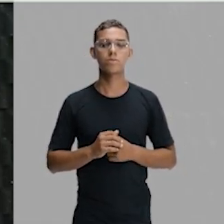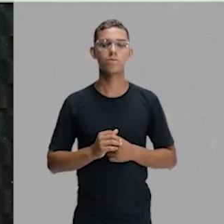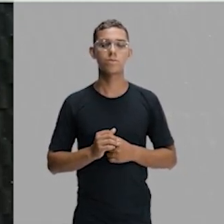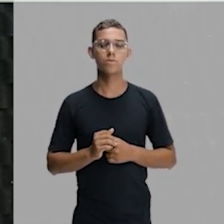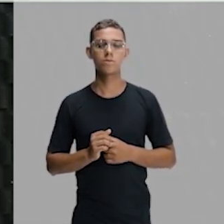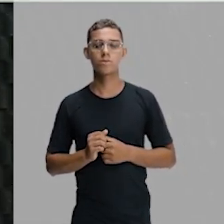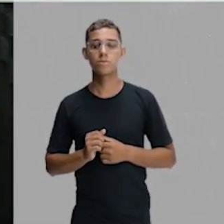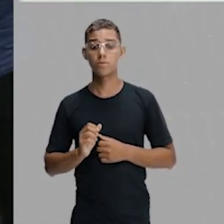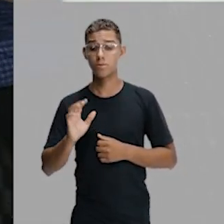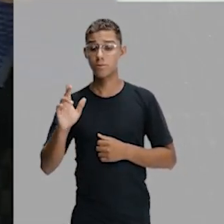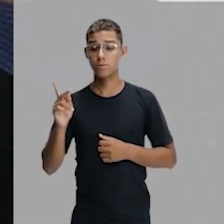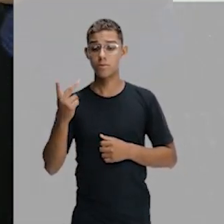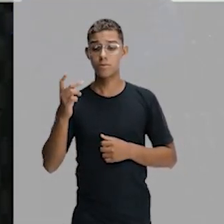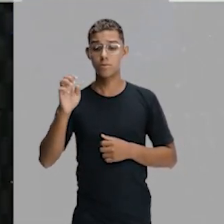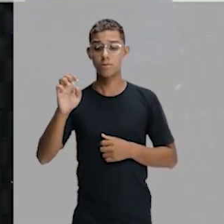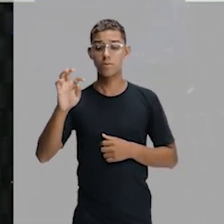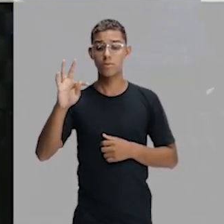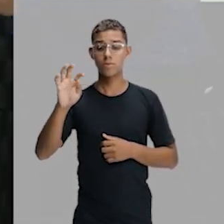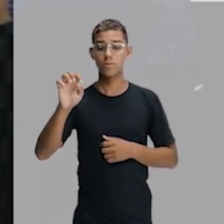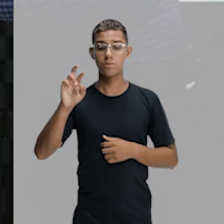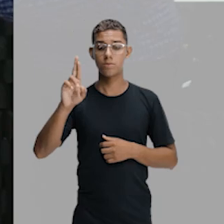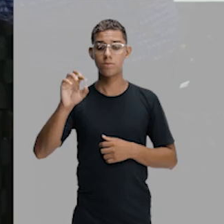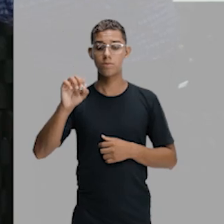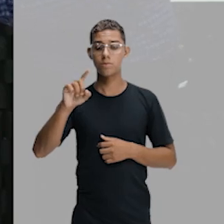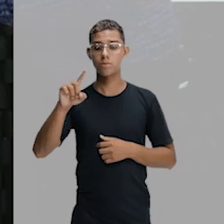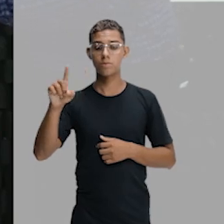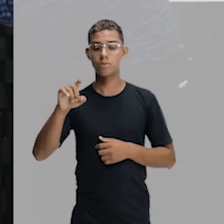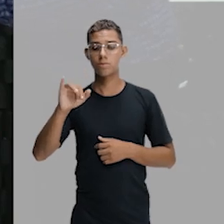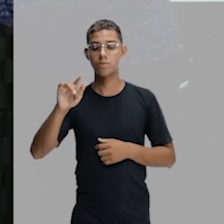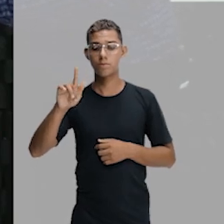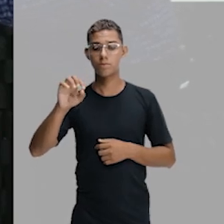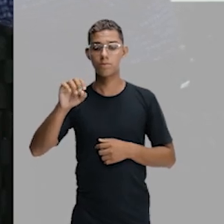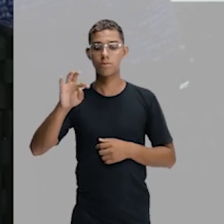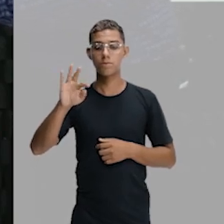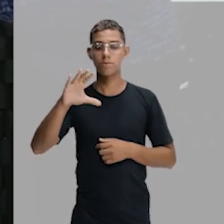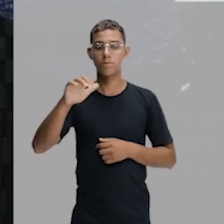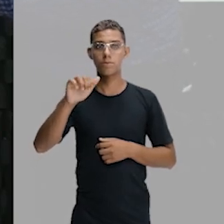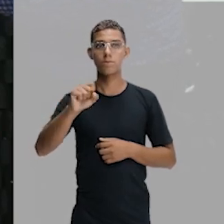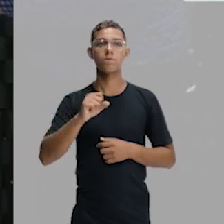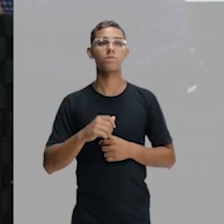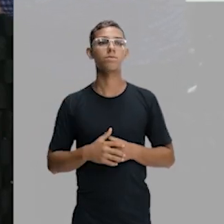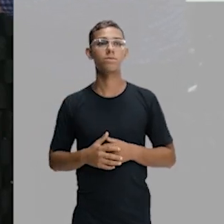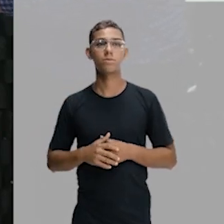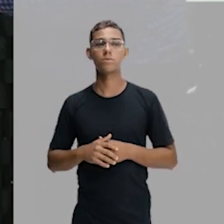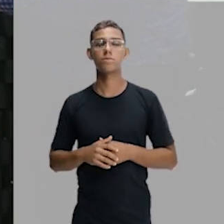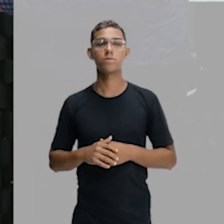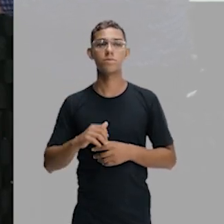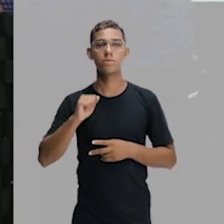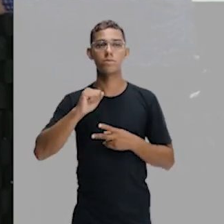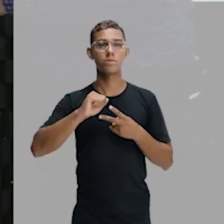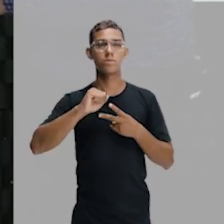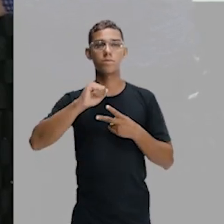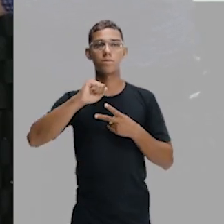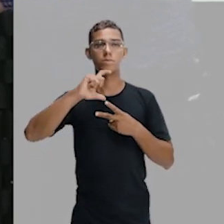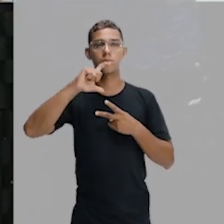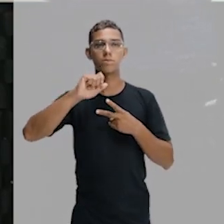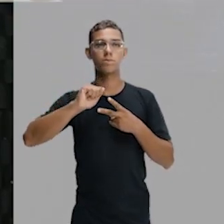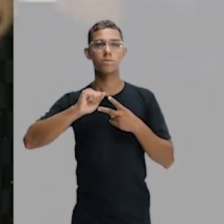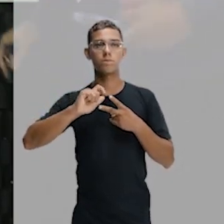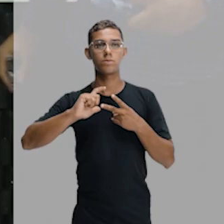altas heterozigóticas, ou seja, foram cruzadas plantas com esse tipo